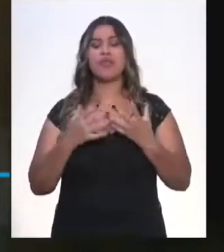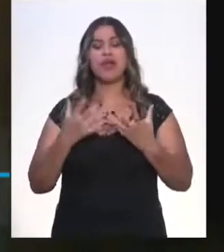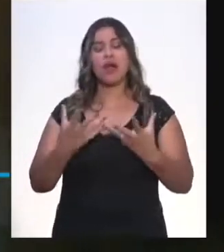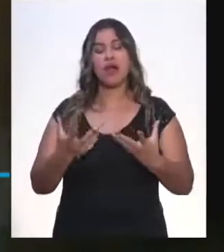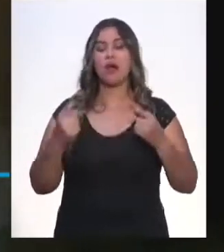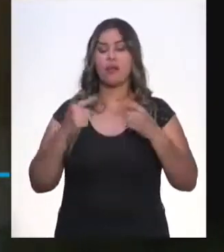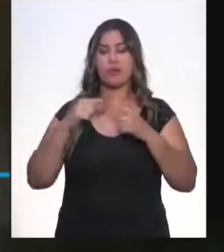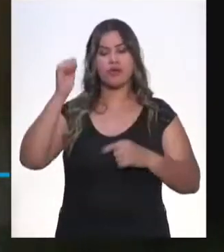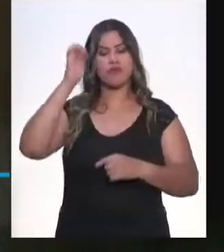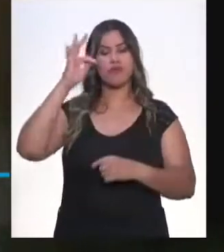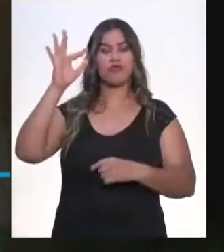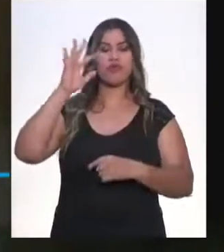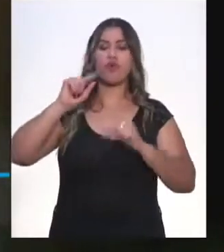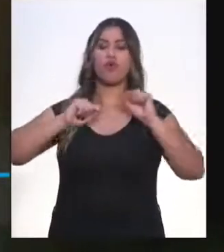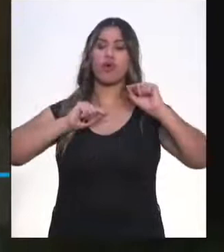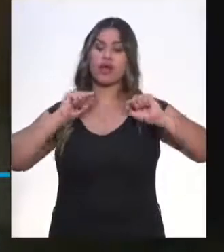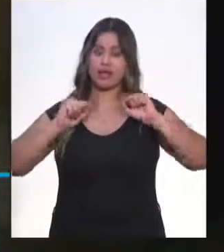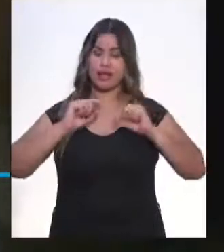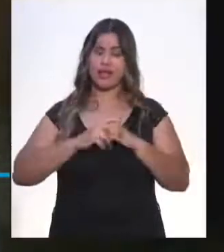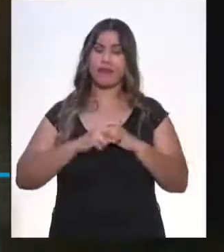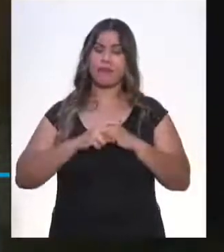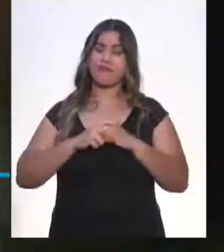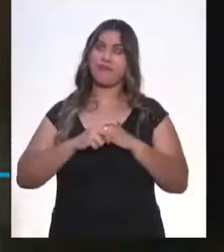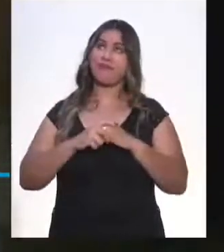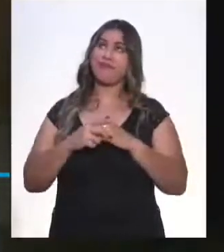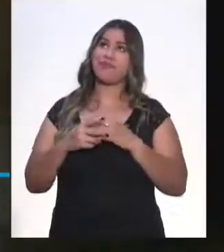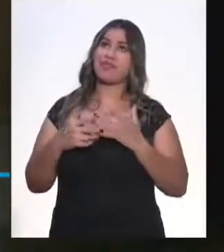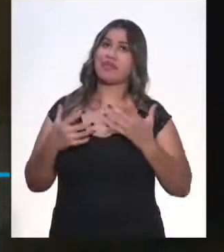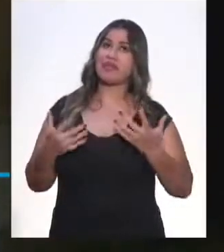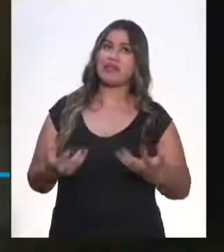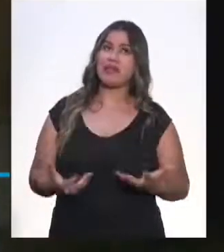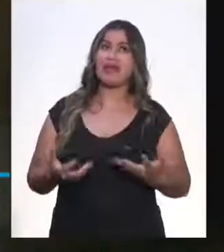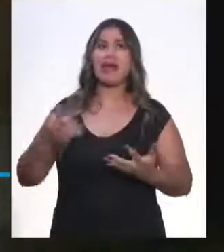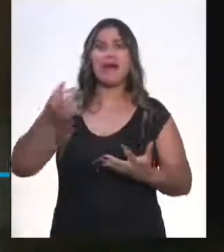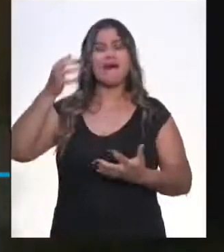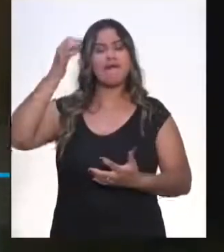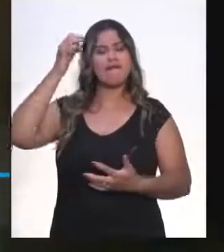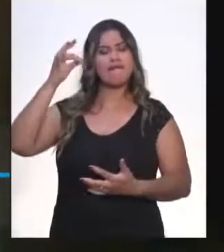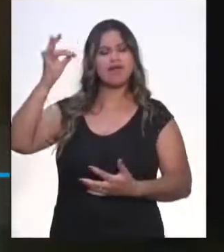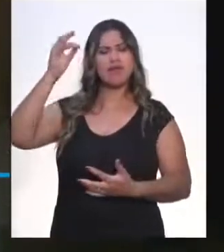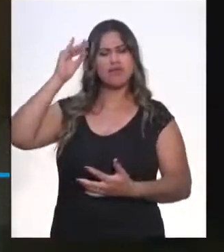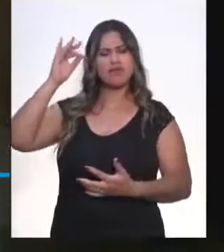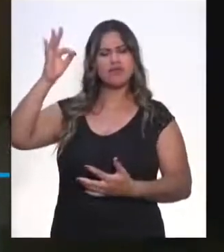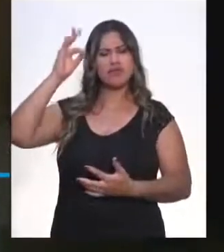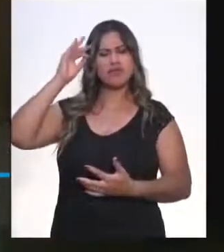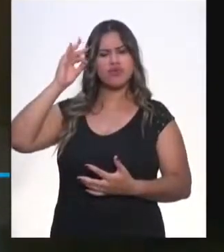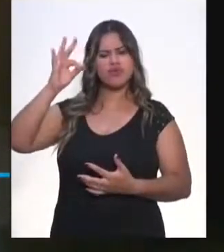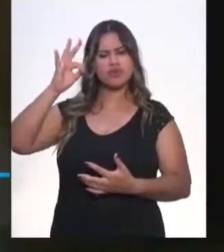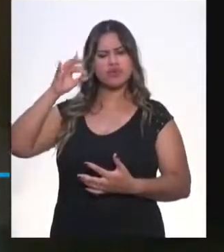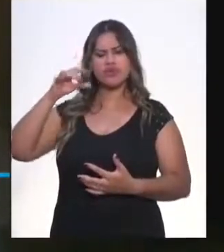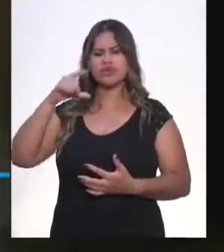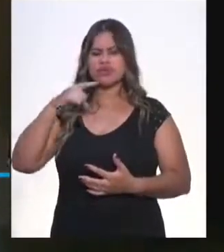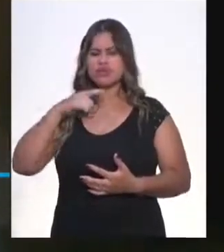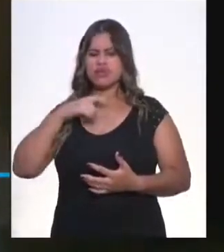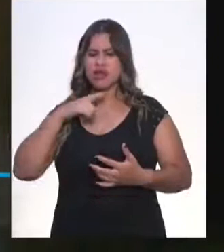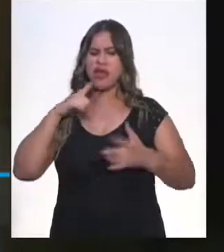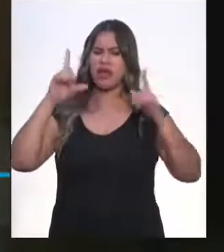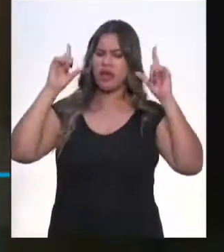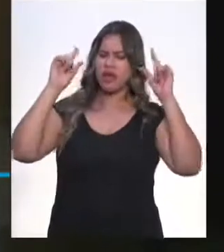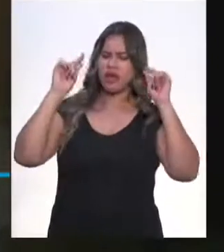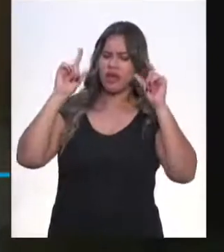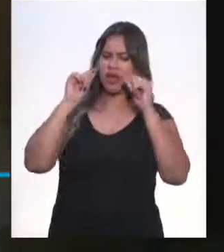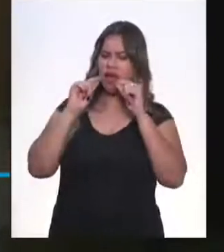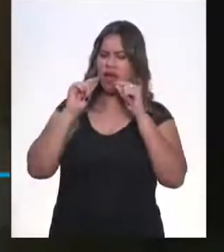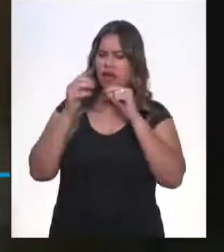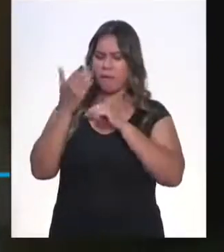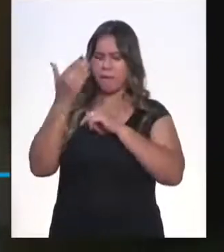filosofia, entender assim, afinal de contas, será que a filosofia encontra berço, né, na Grécia Antiga, com